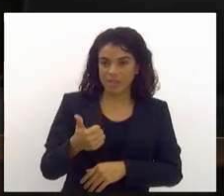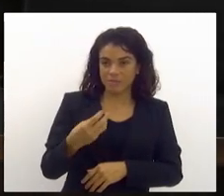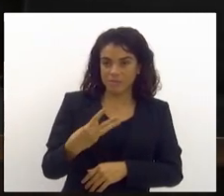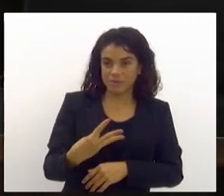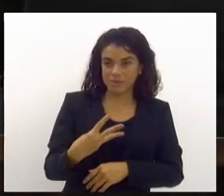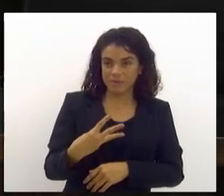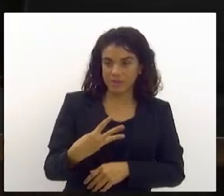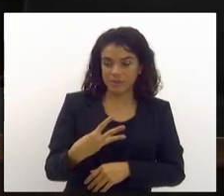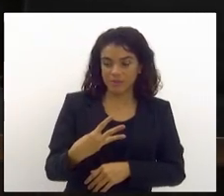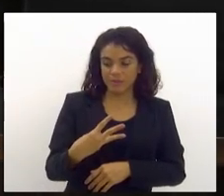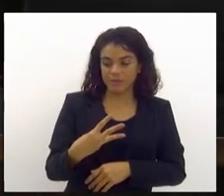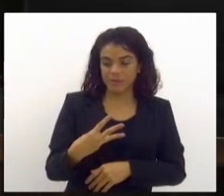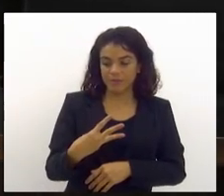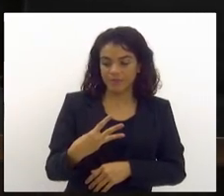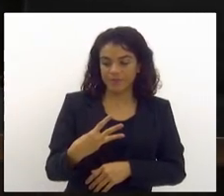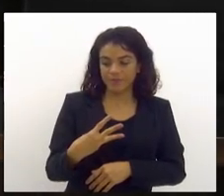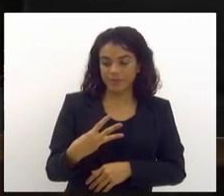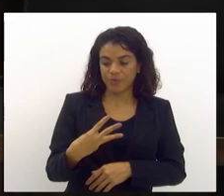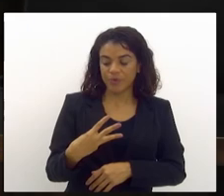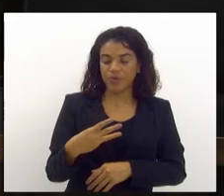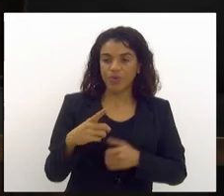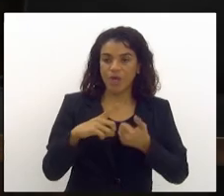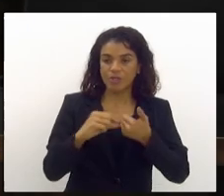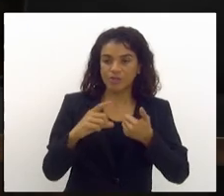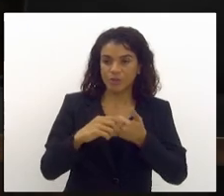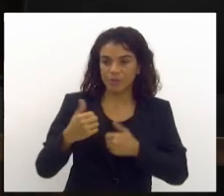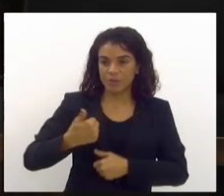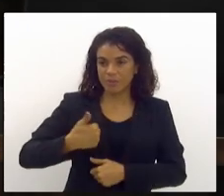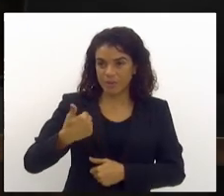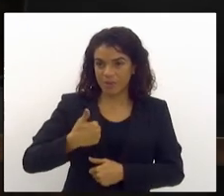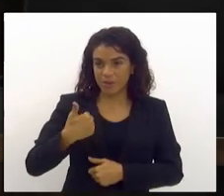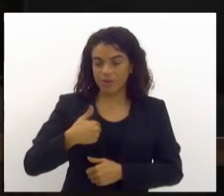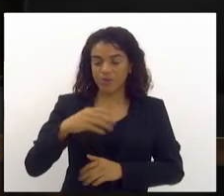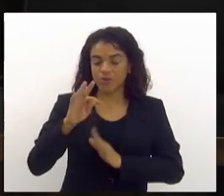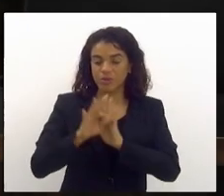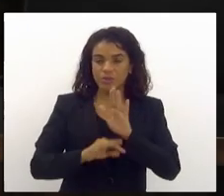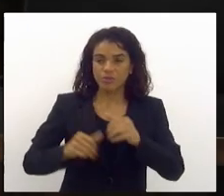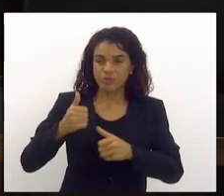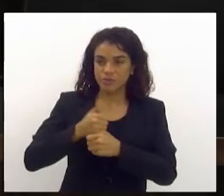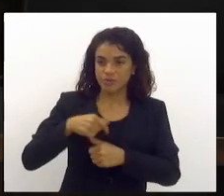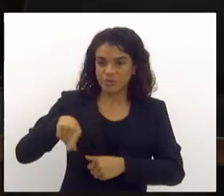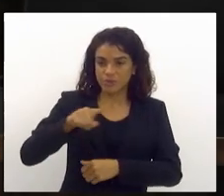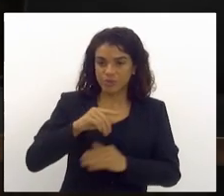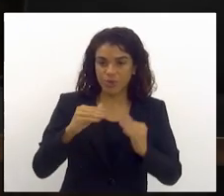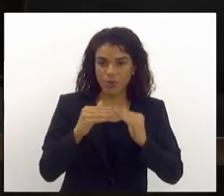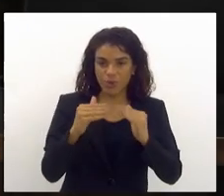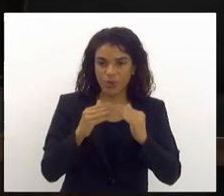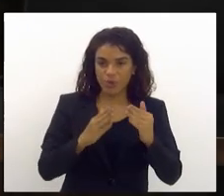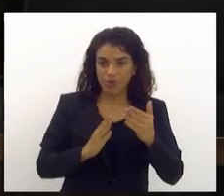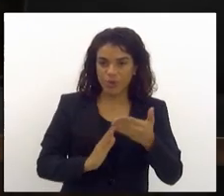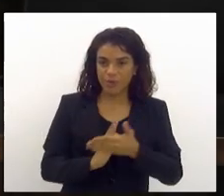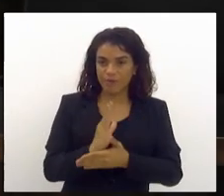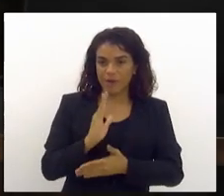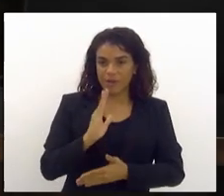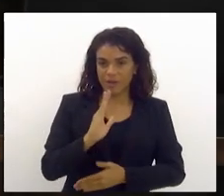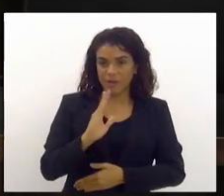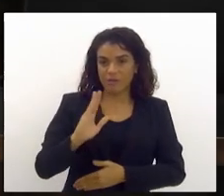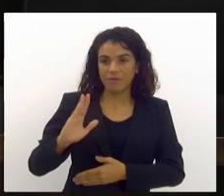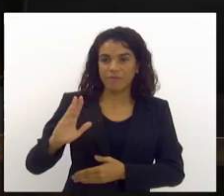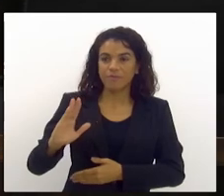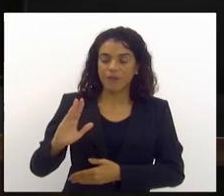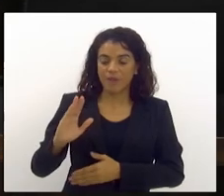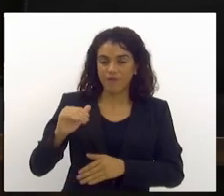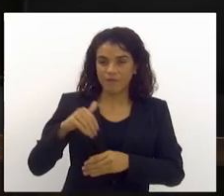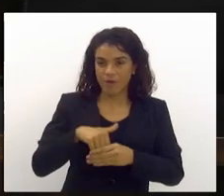13º do artigo 1º do substitutivo. Senhores, que aprovam, permaneçam como estão. Aprovado.